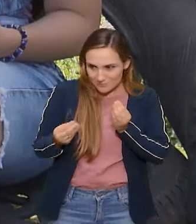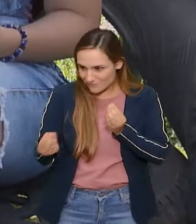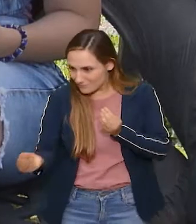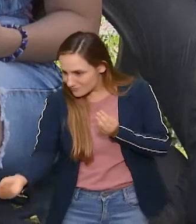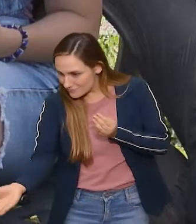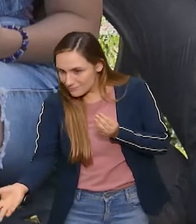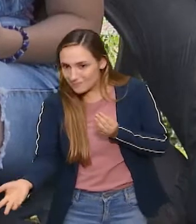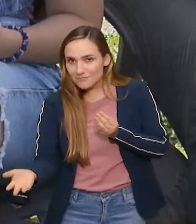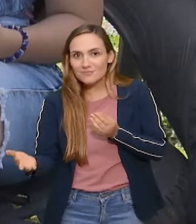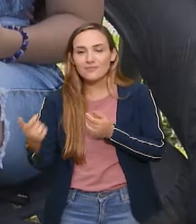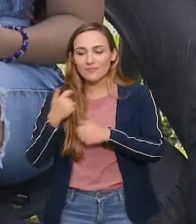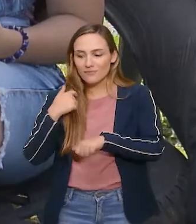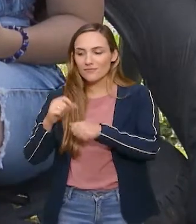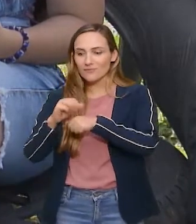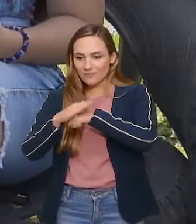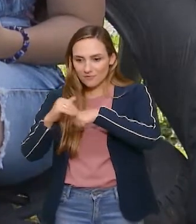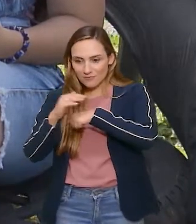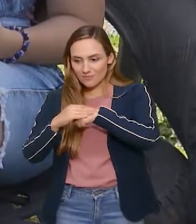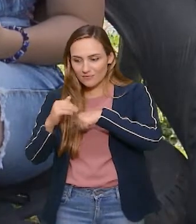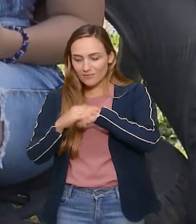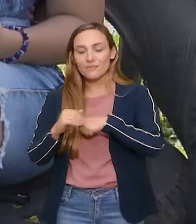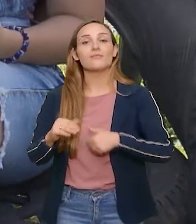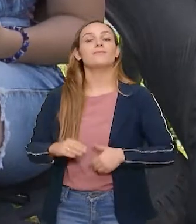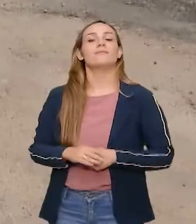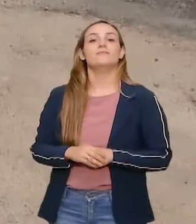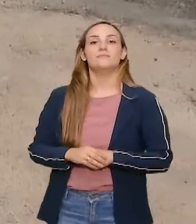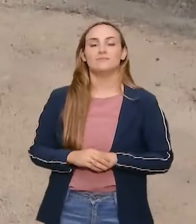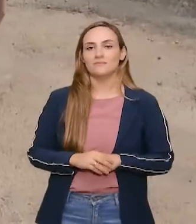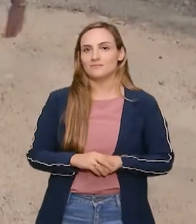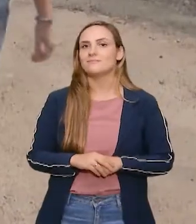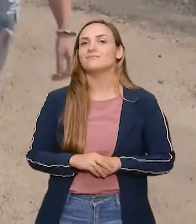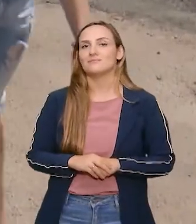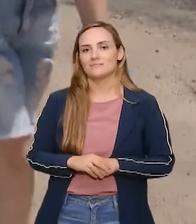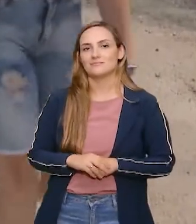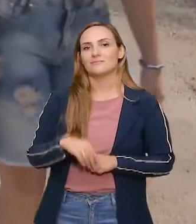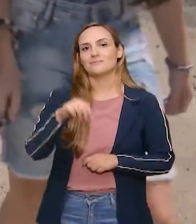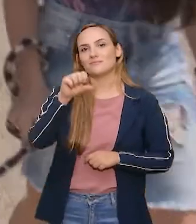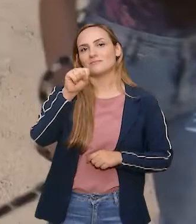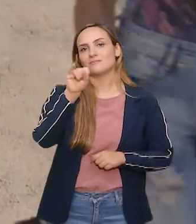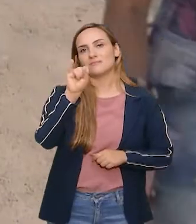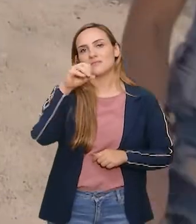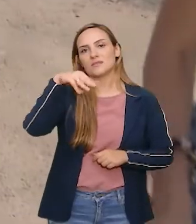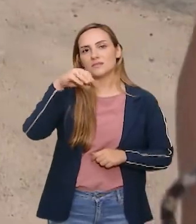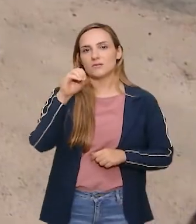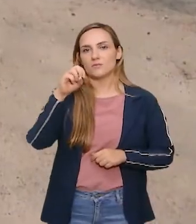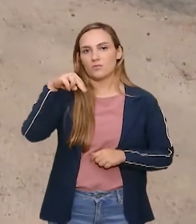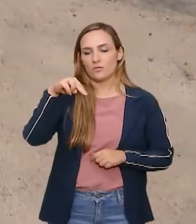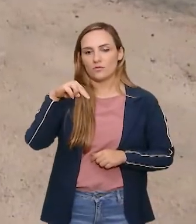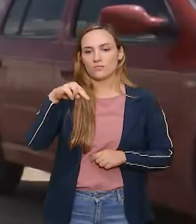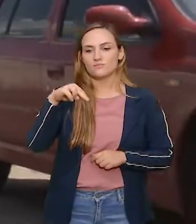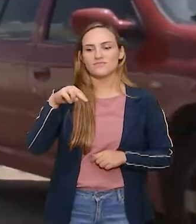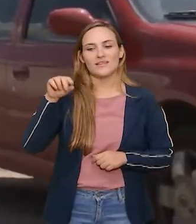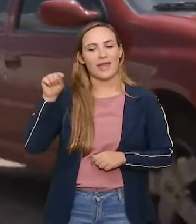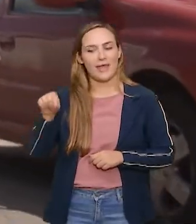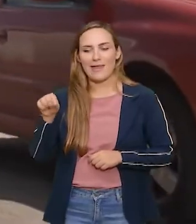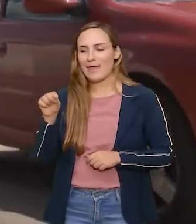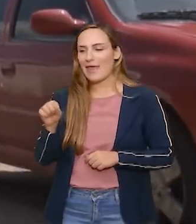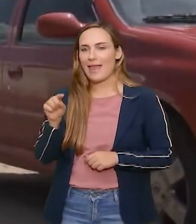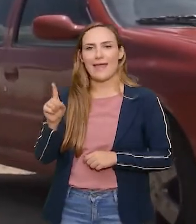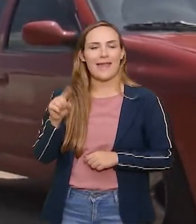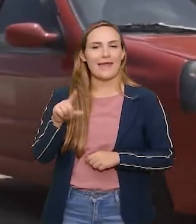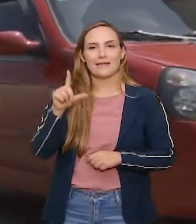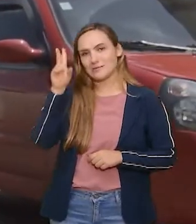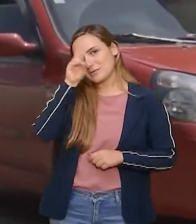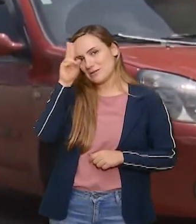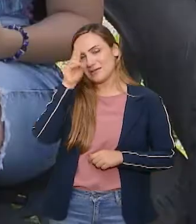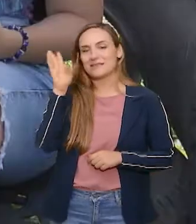dar para ele, fiquei fazendo carinho nele enquanto ele estava lá. É isso aí, Simon, recém-adotado, é o dono dessa história que a gente